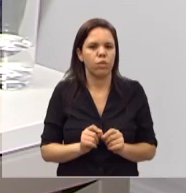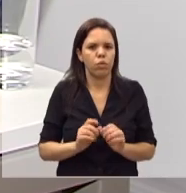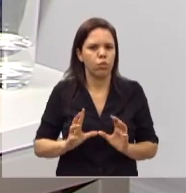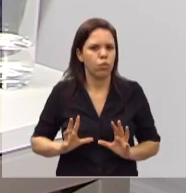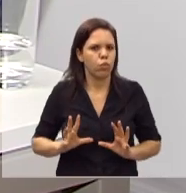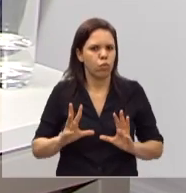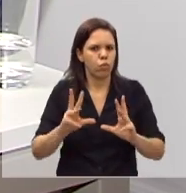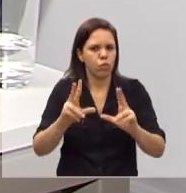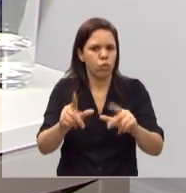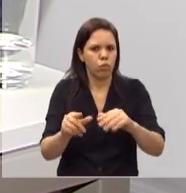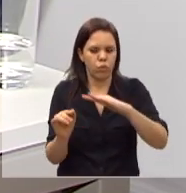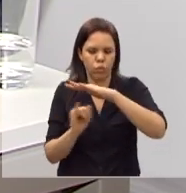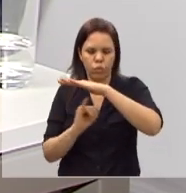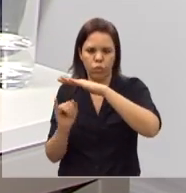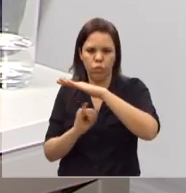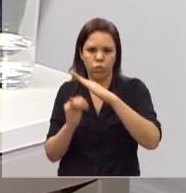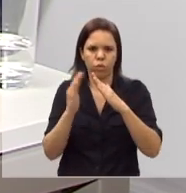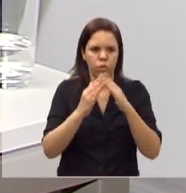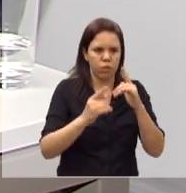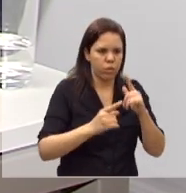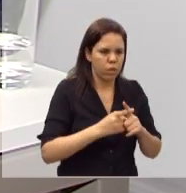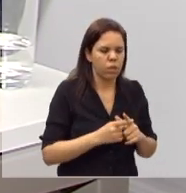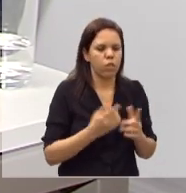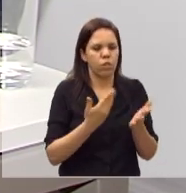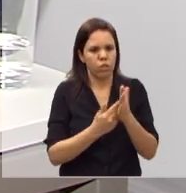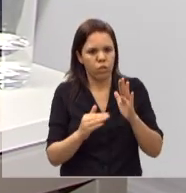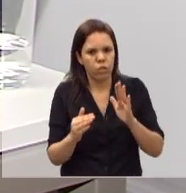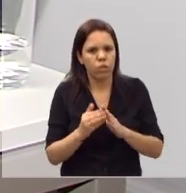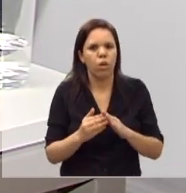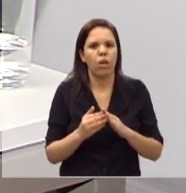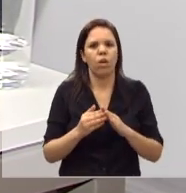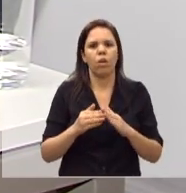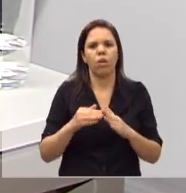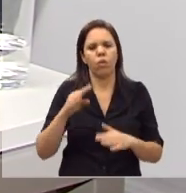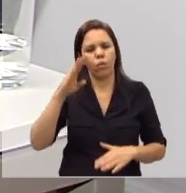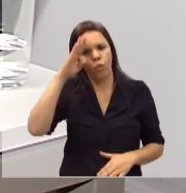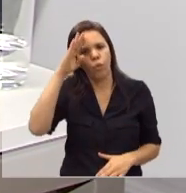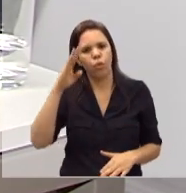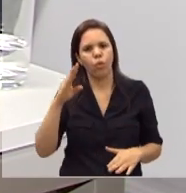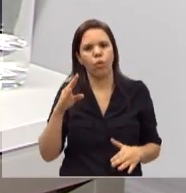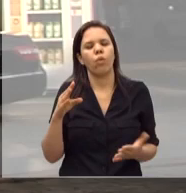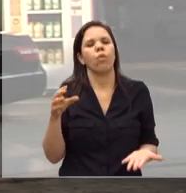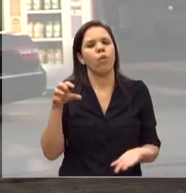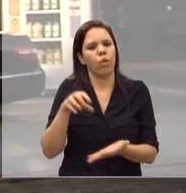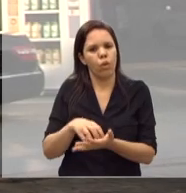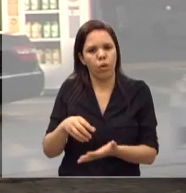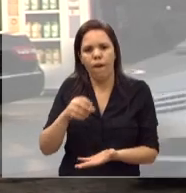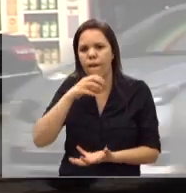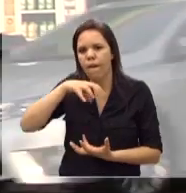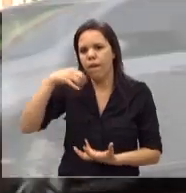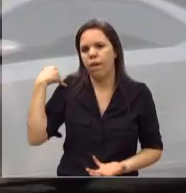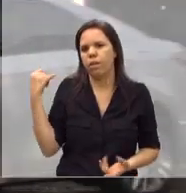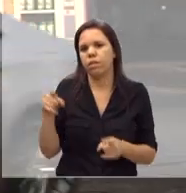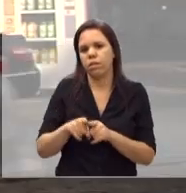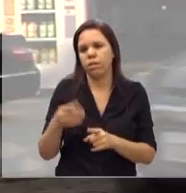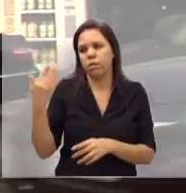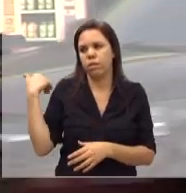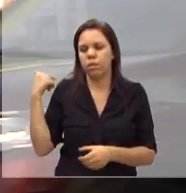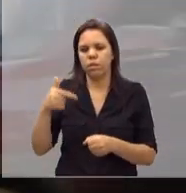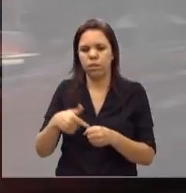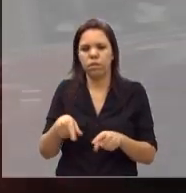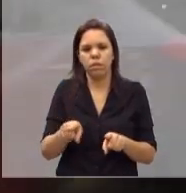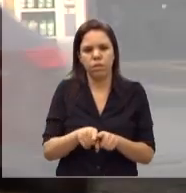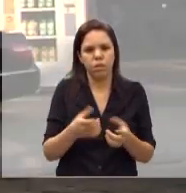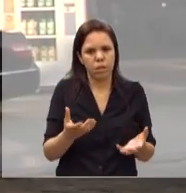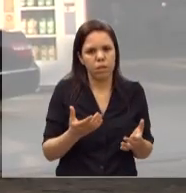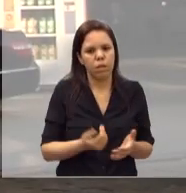todas as instituições, como igrejas, creches, escola, quartéis, asilos. Ou seja, os postos na época, querendo reserva